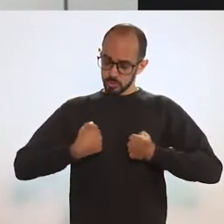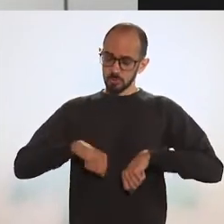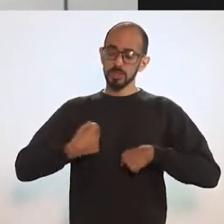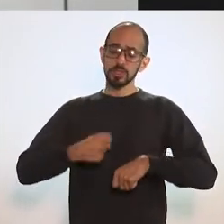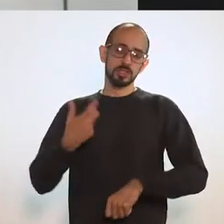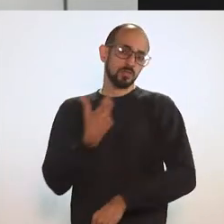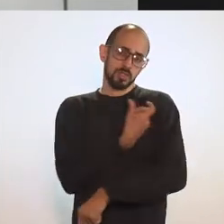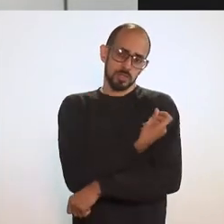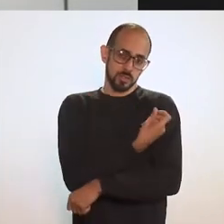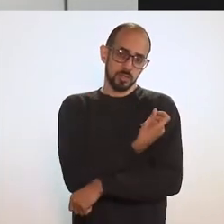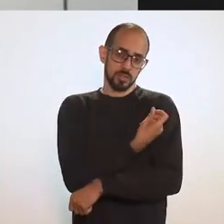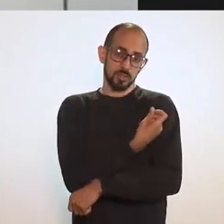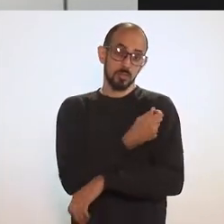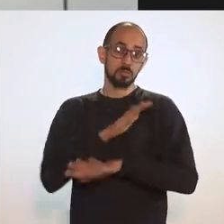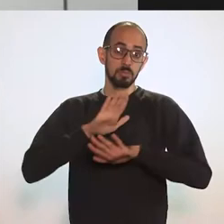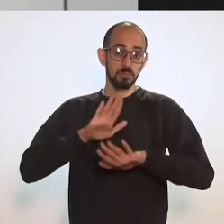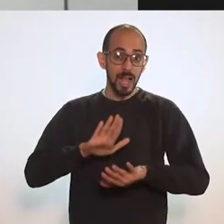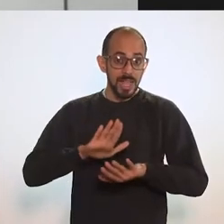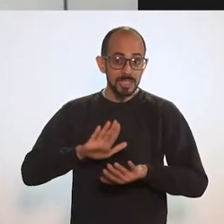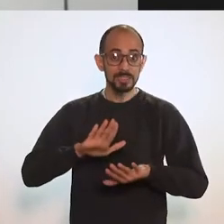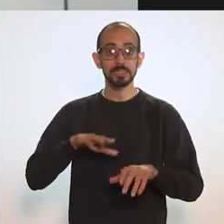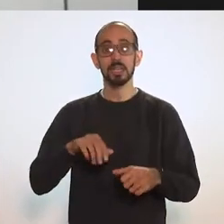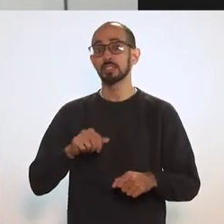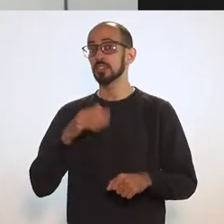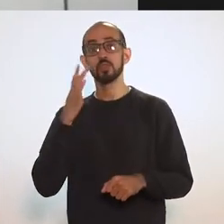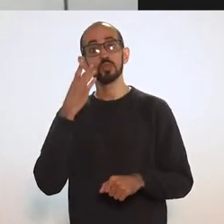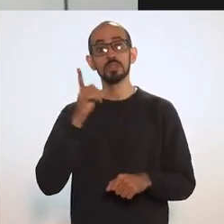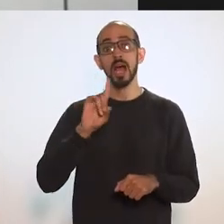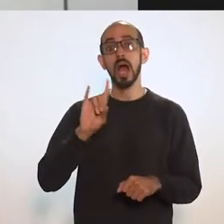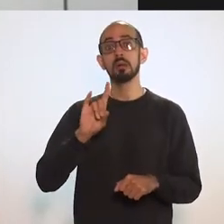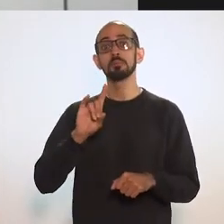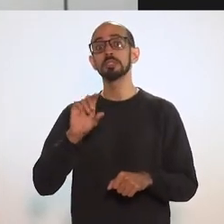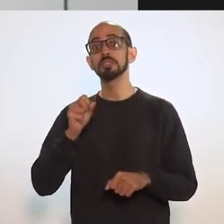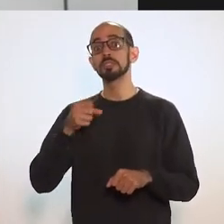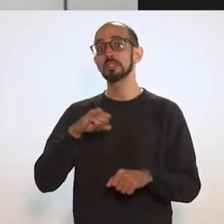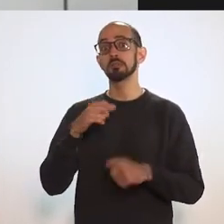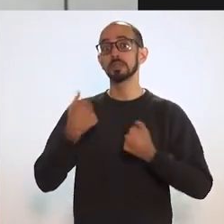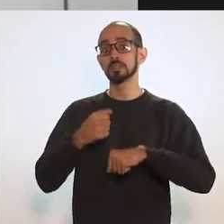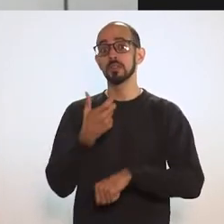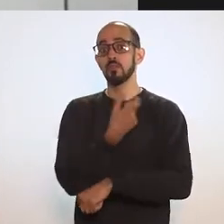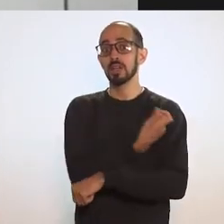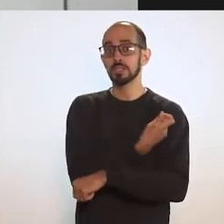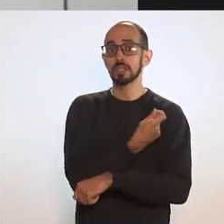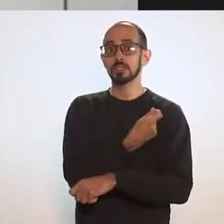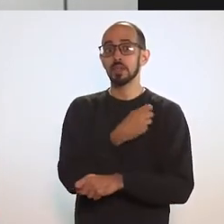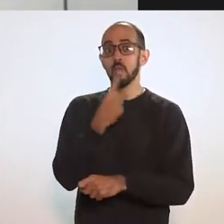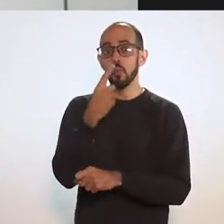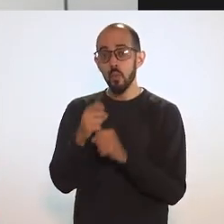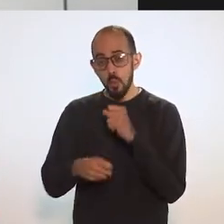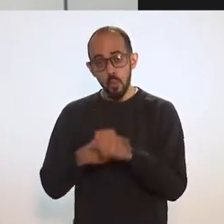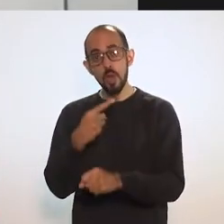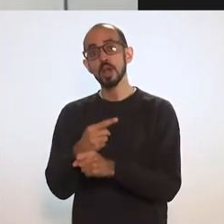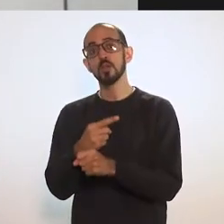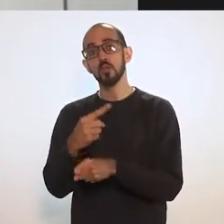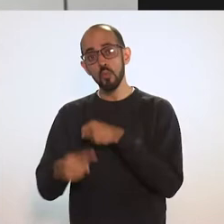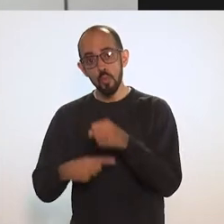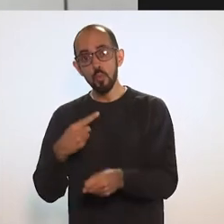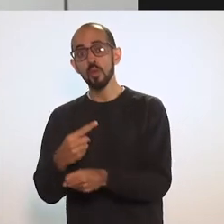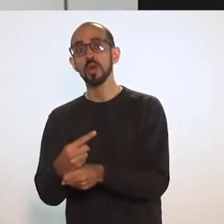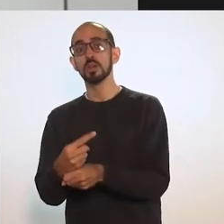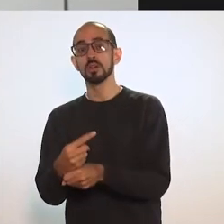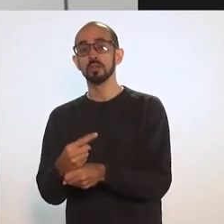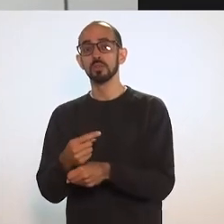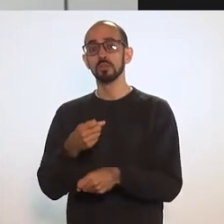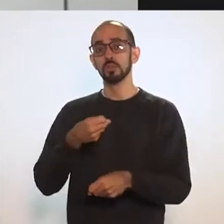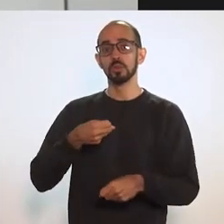A vacinação vai nos ajudar muito, mas a gente não sabe se a vacinação vai ter que ser anual, a gente não sabe se vão ter novas mutações, isso tudo está